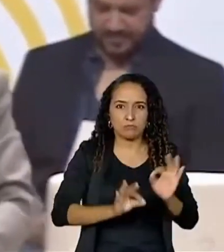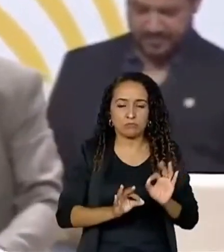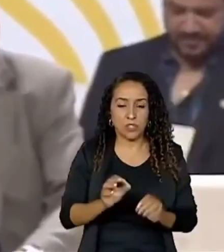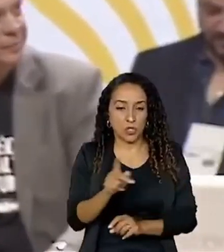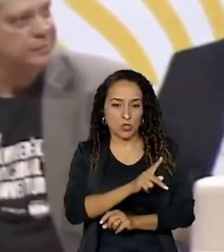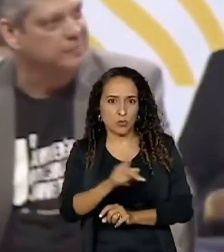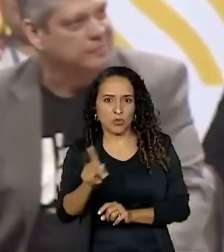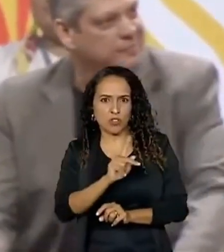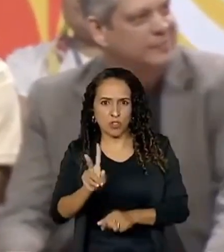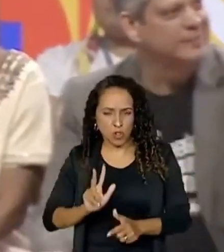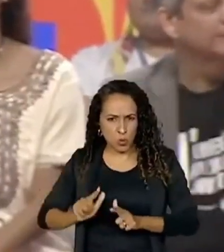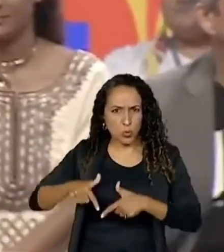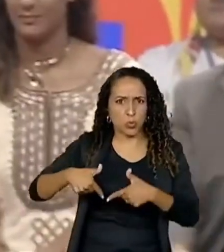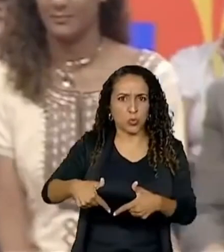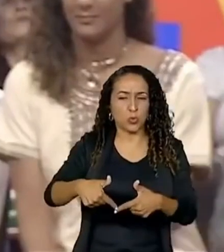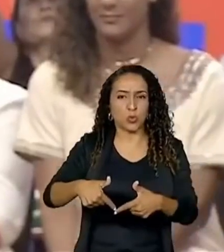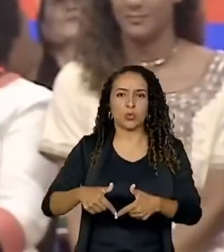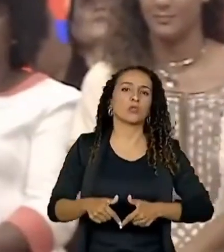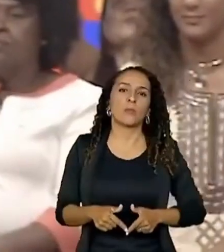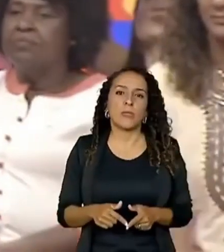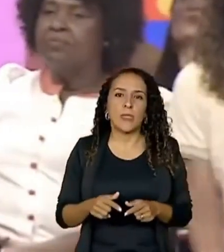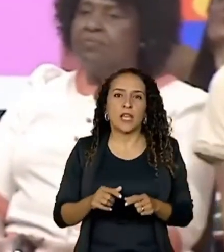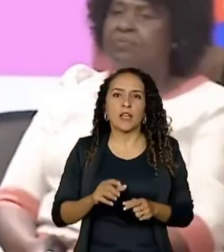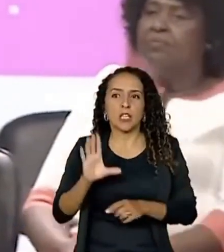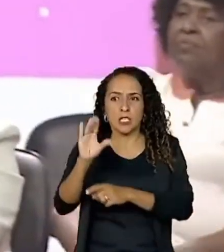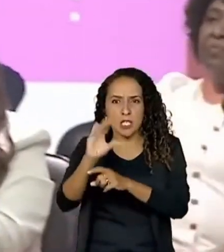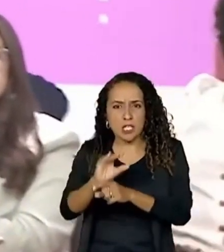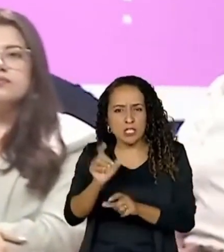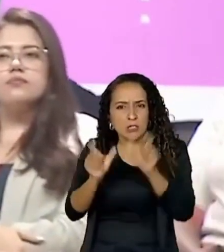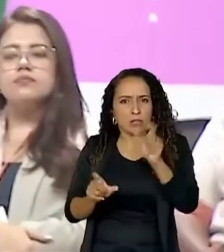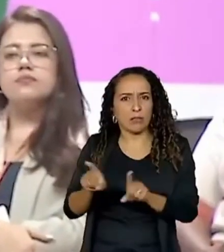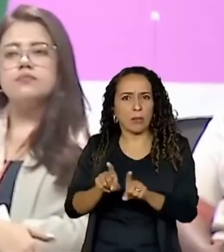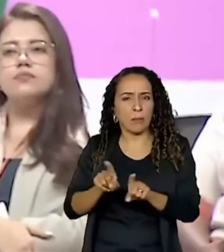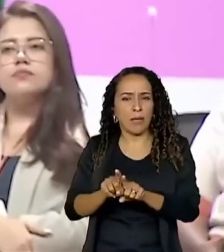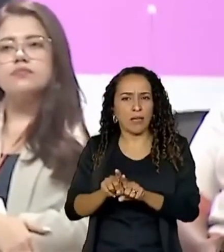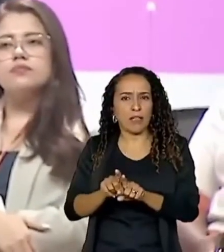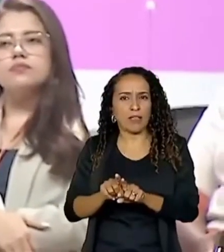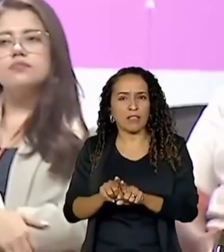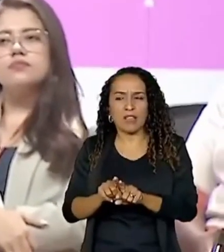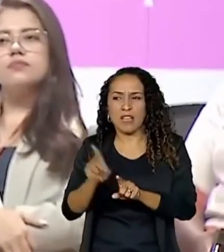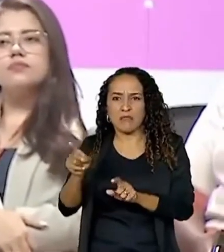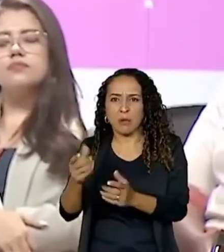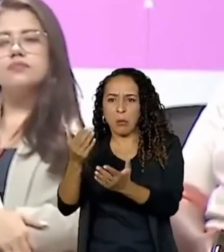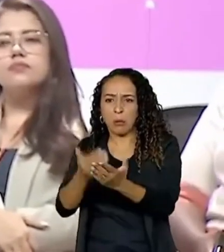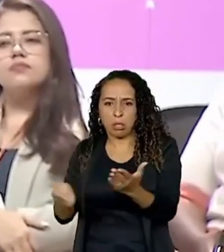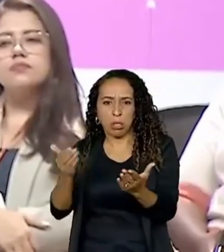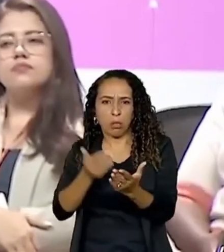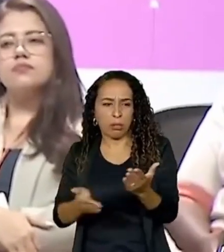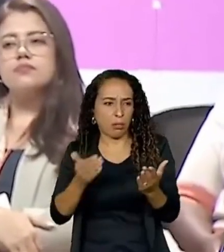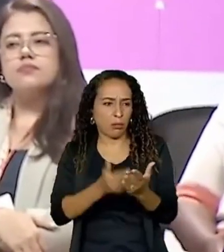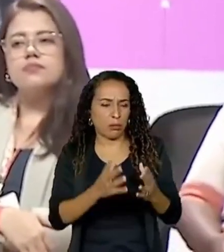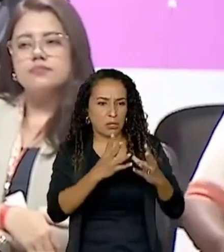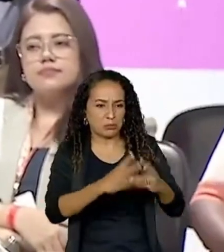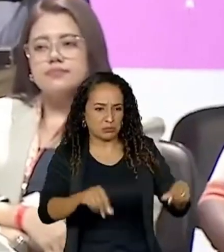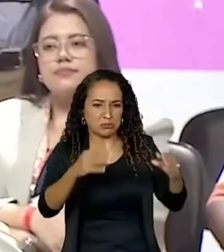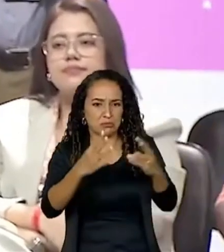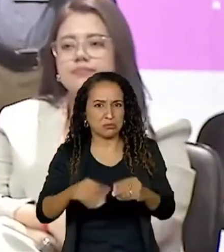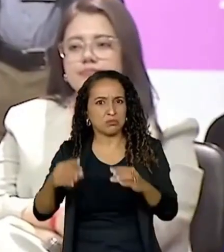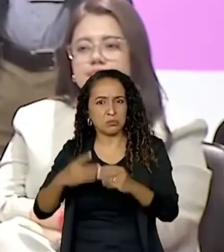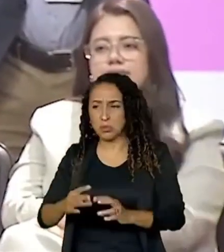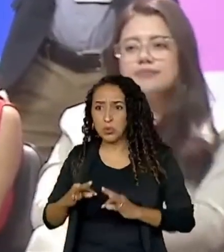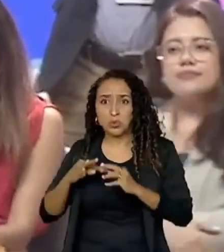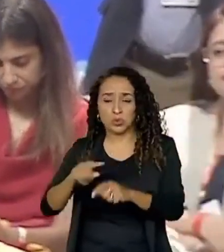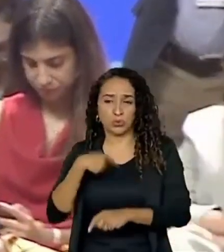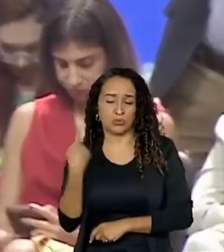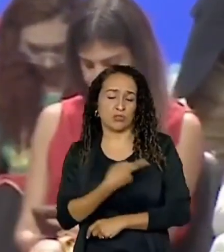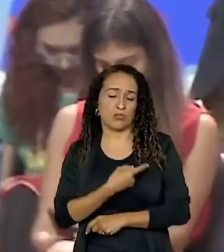professores reagissem, que os cientistas reagissem, e eles foram acabando coisa por coisa que nós tínhamos feito. E